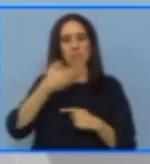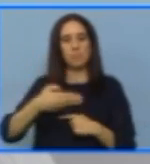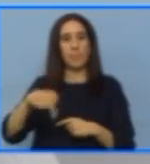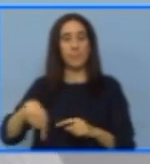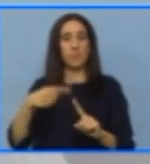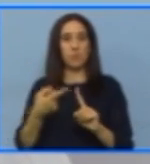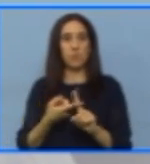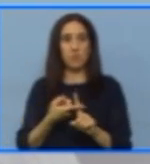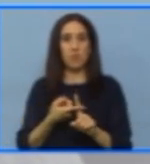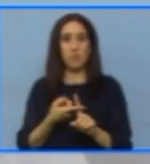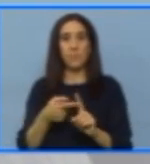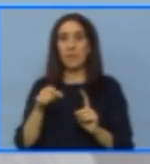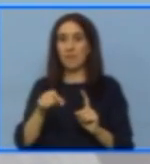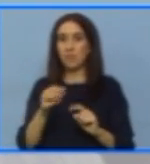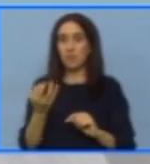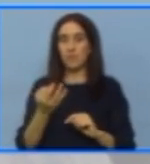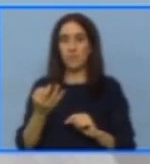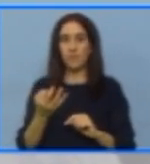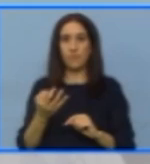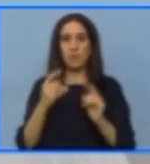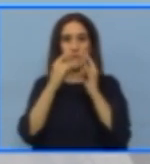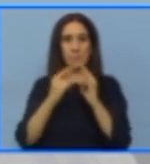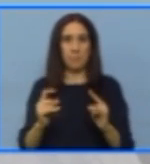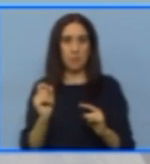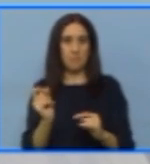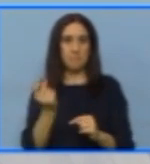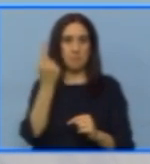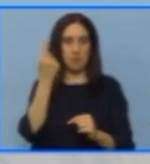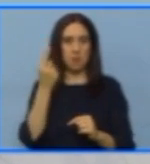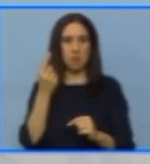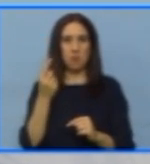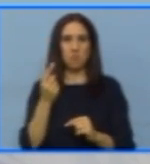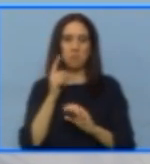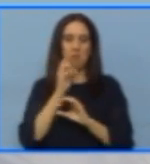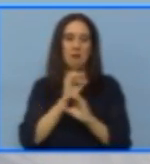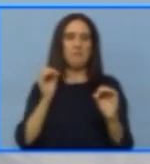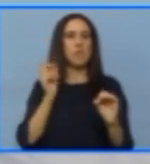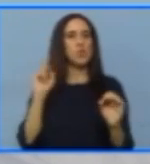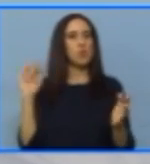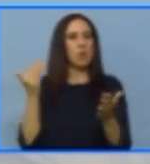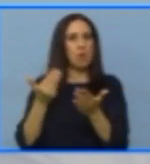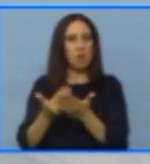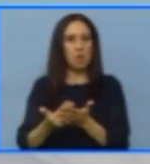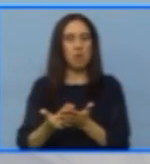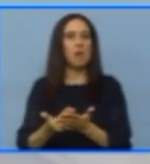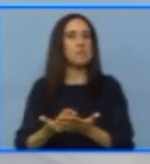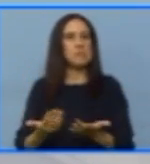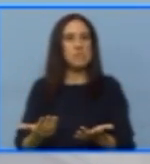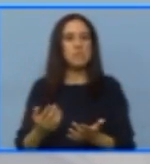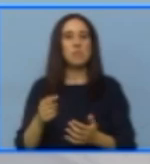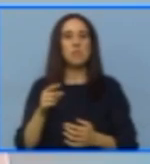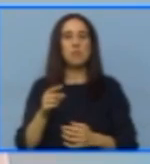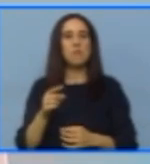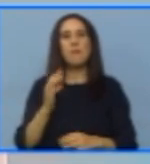ano, este será também o primeiro acampamento, desde há alguns anos a esta parte, em que não